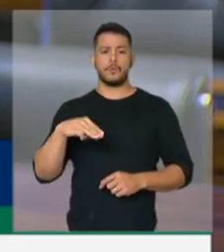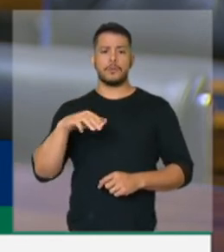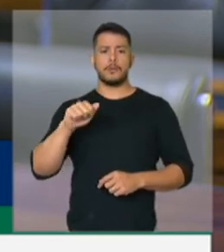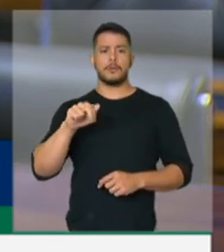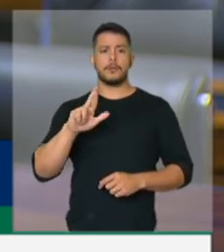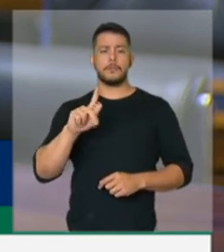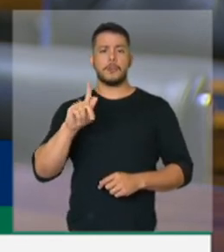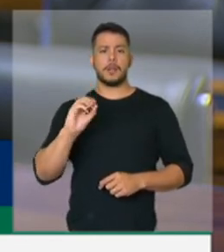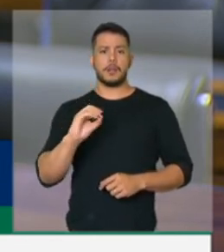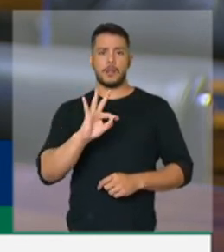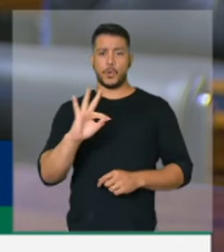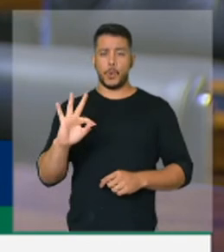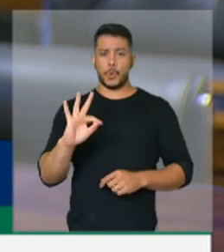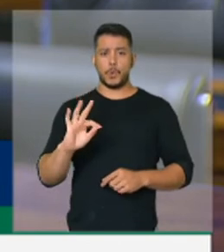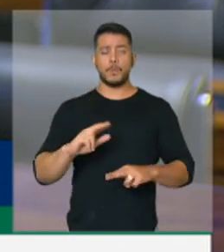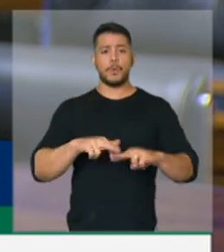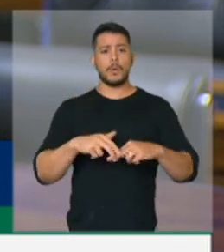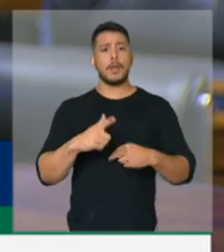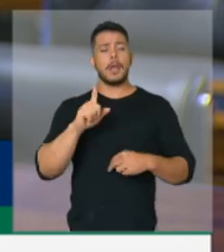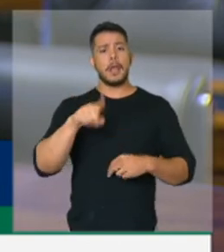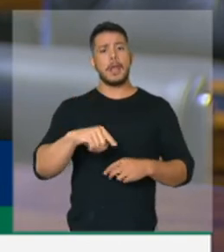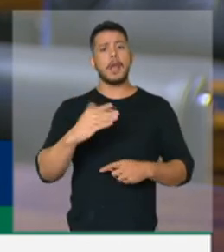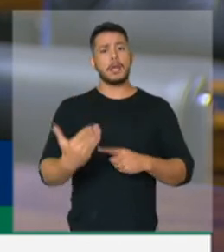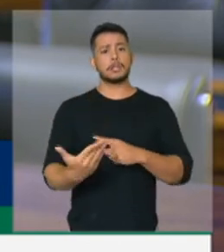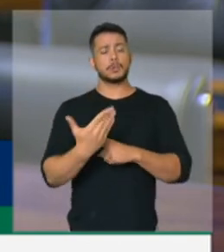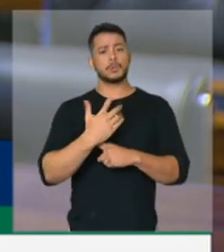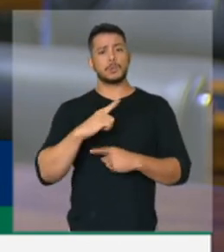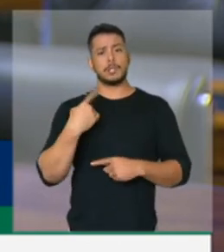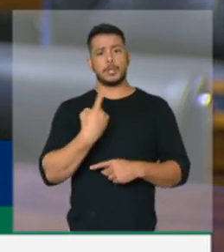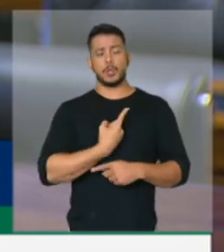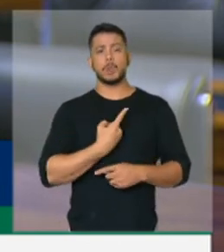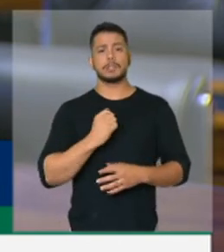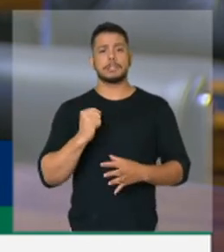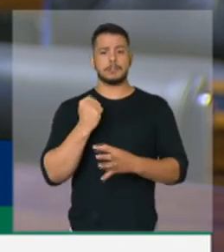aqui, para a segurança de todos nós parlamentares.